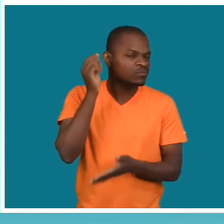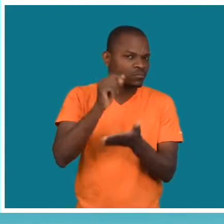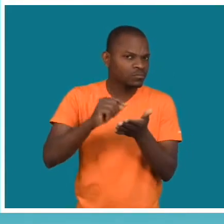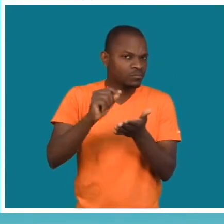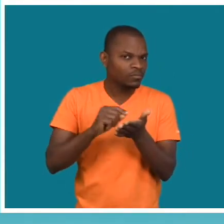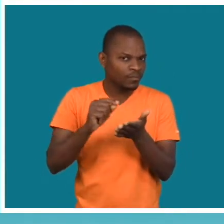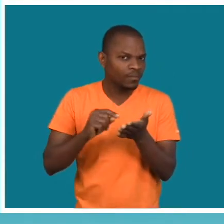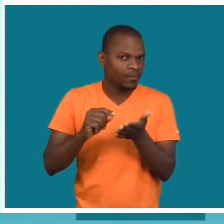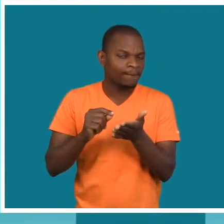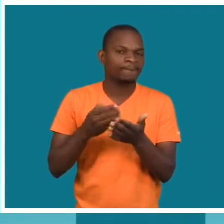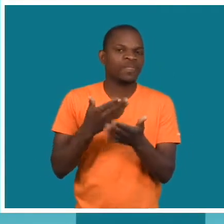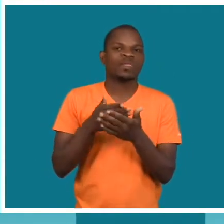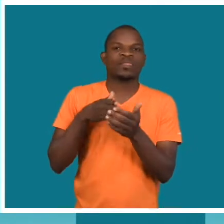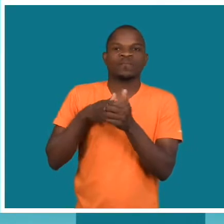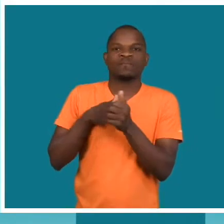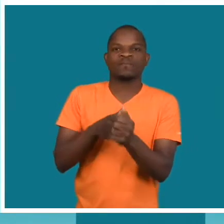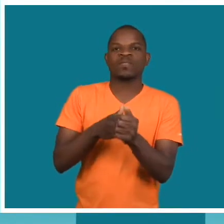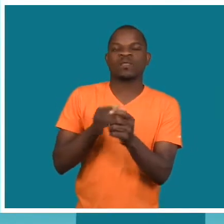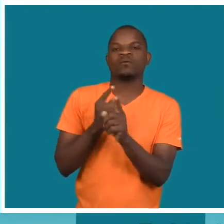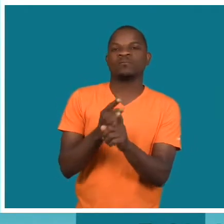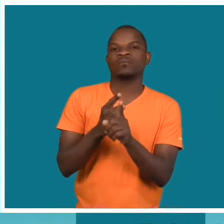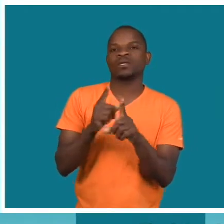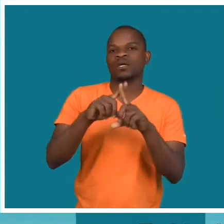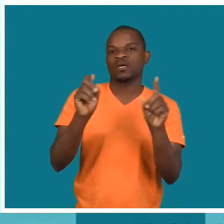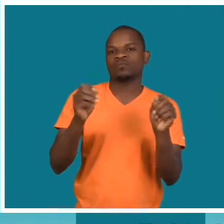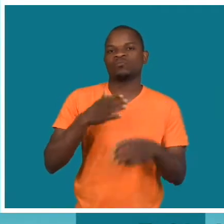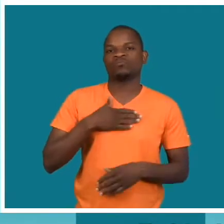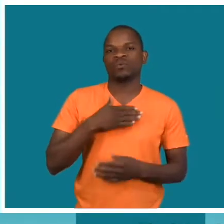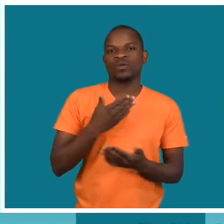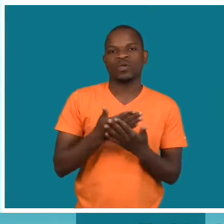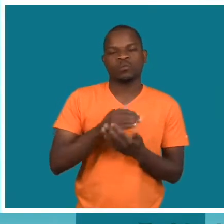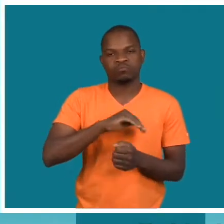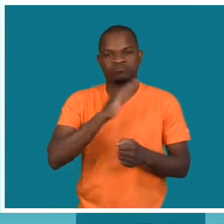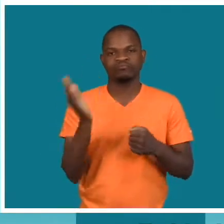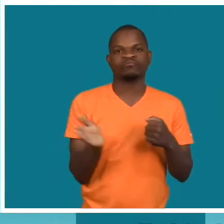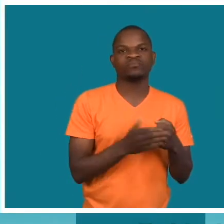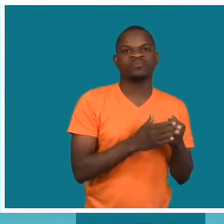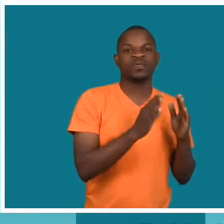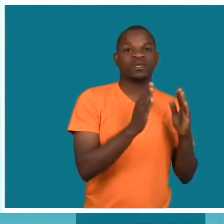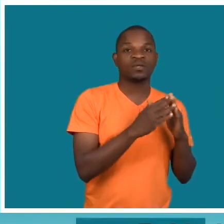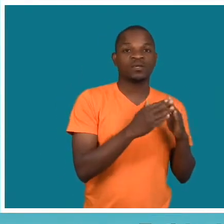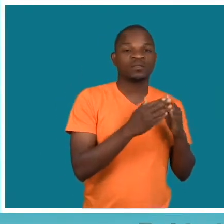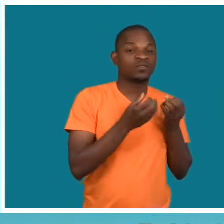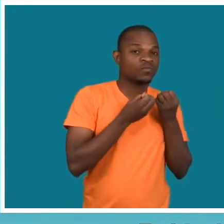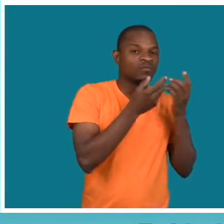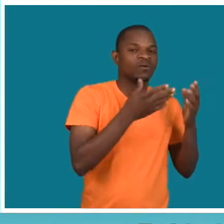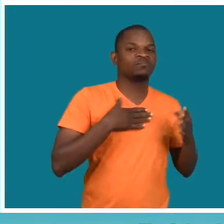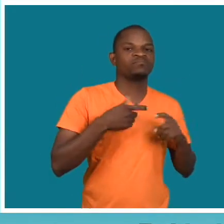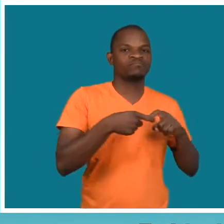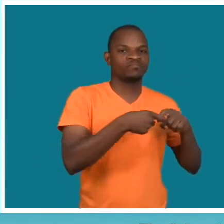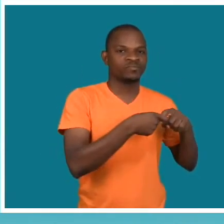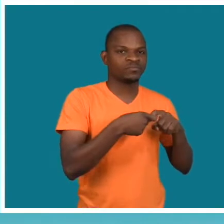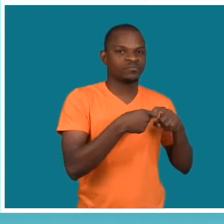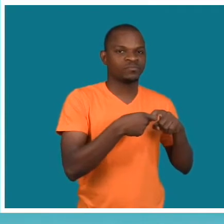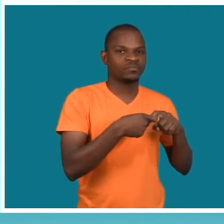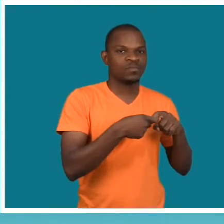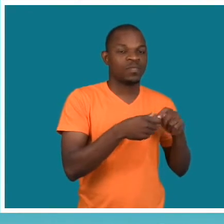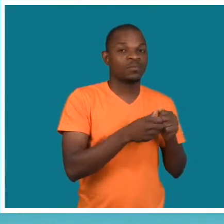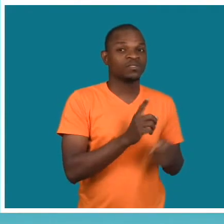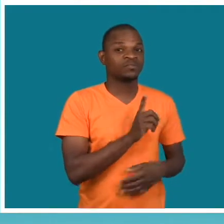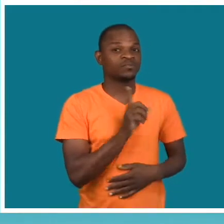nota, que era para assessorar o meu assunto, que eu tinha que voltar para casa, informar a minha família, porque isso é muito terrível e que